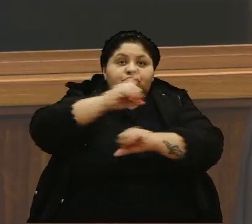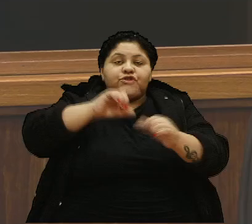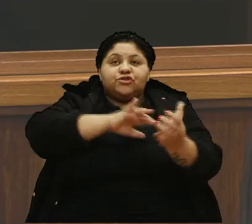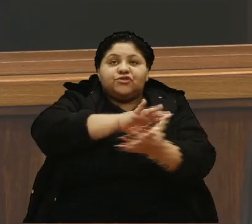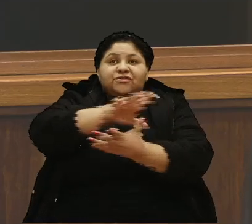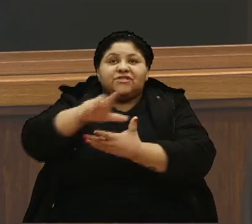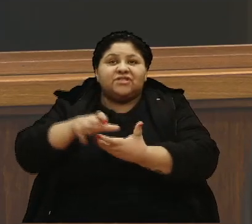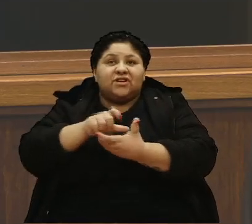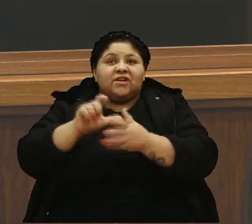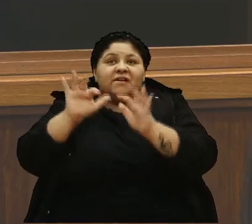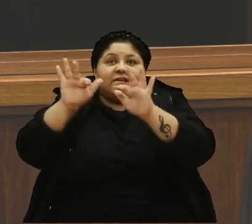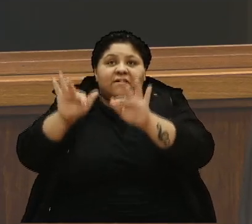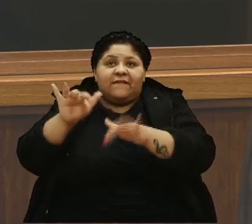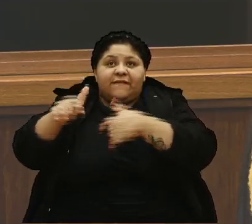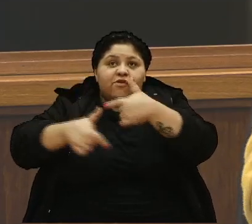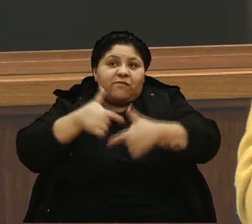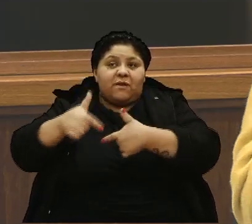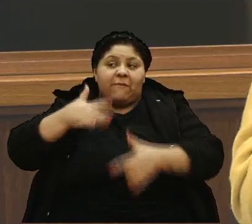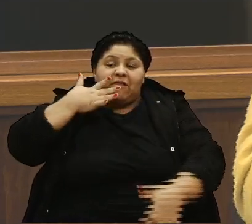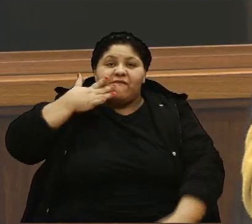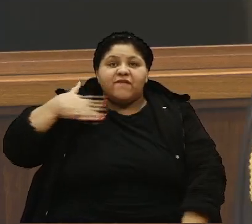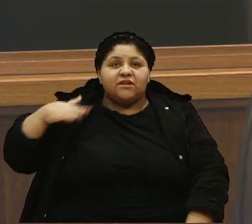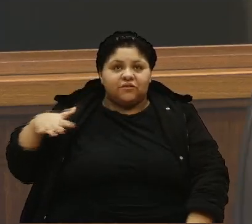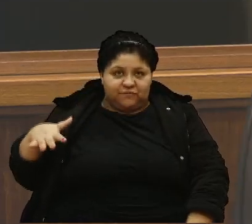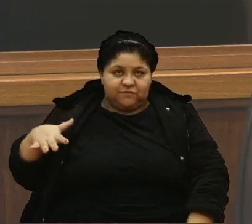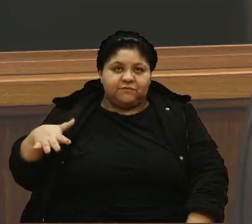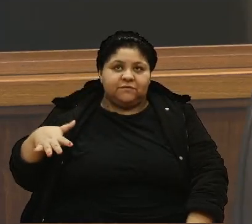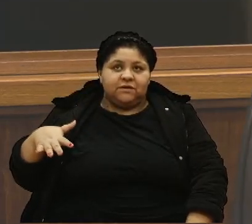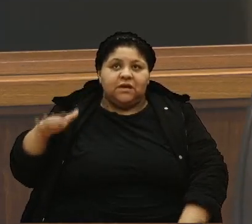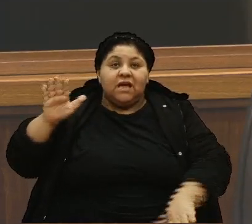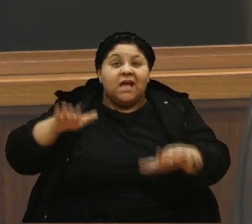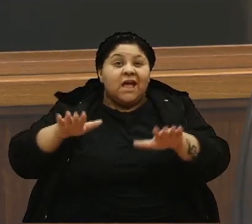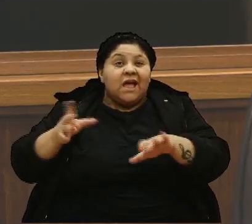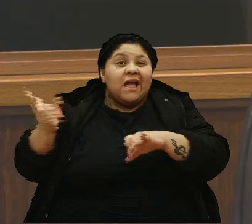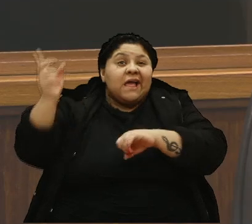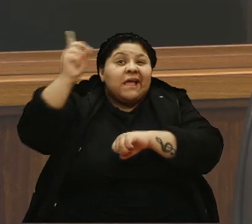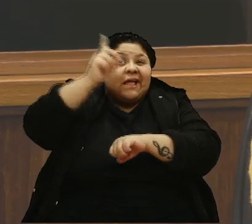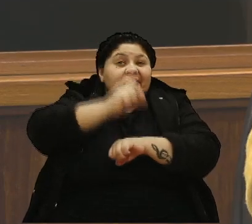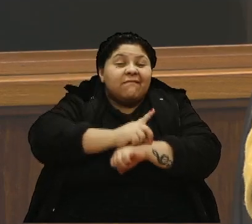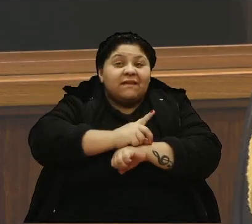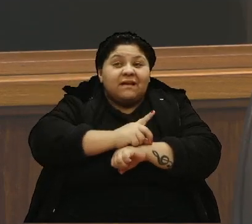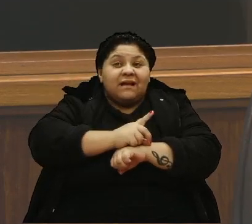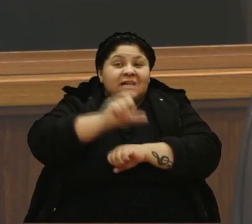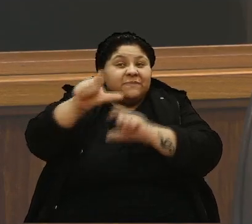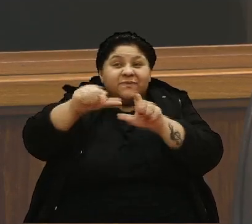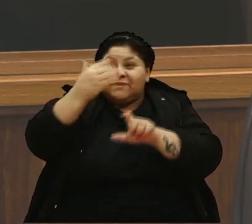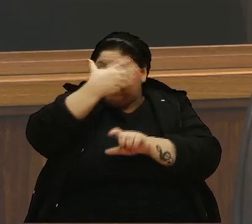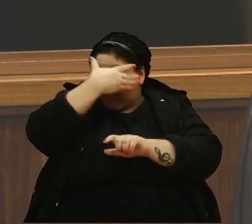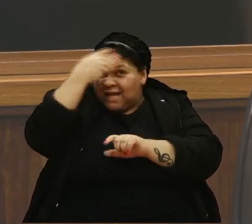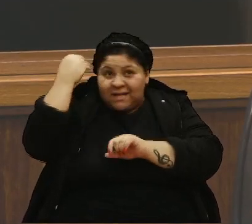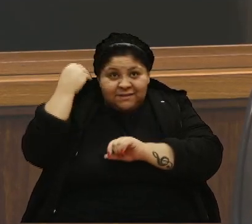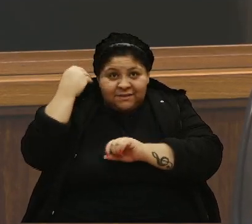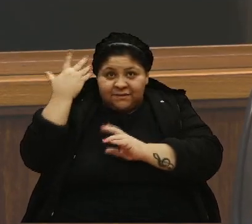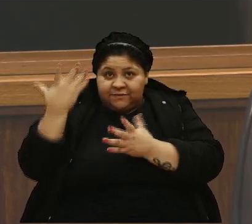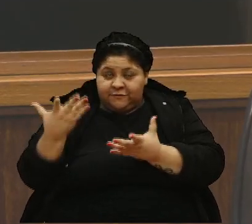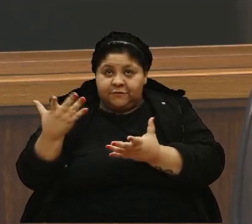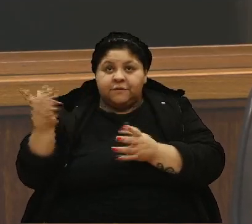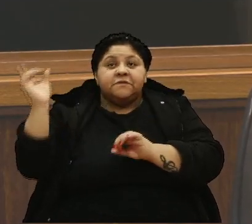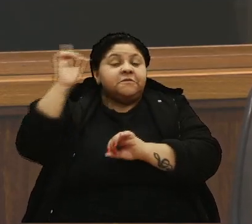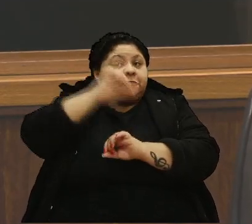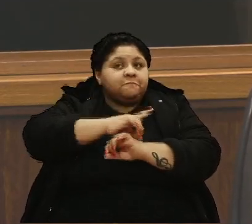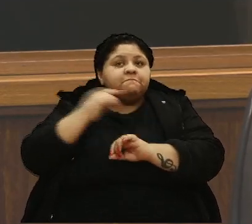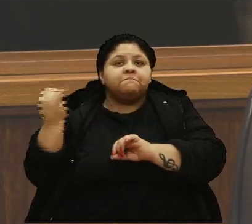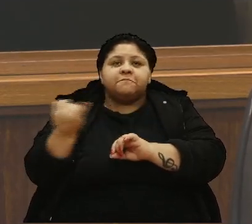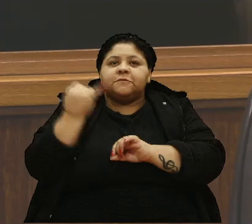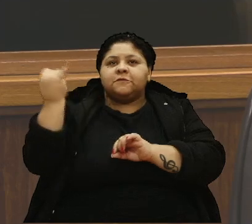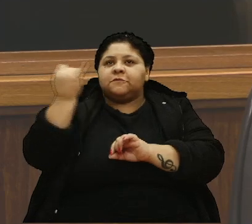de Combate ao Trabalho Infantil. Muitas vezes esse dia passa despercebido e é uma data muito